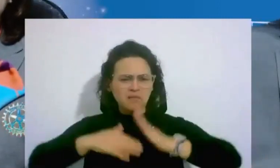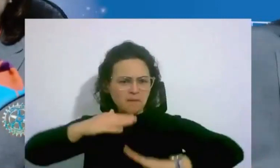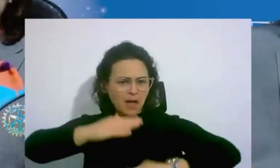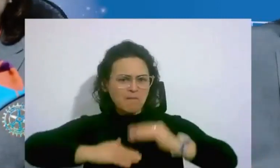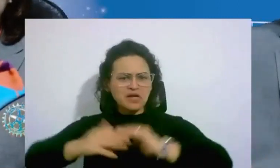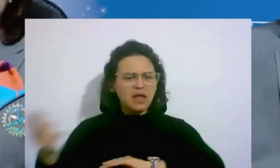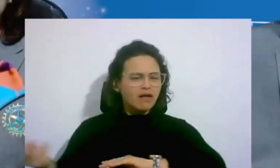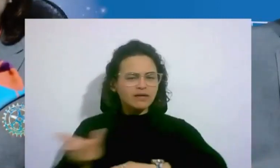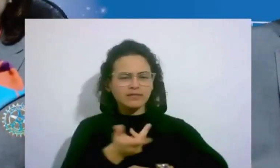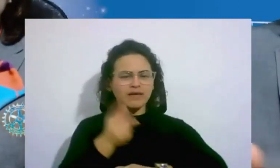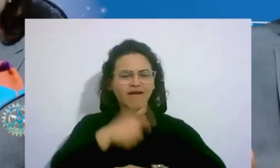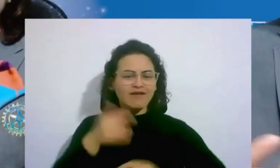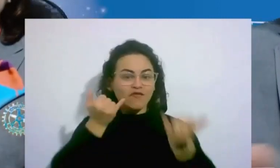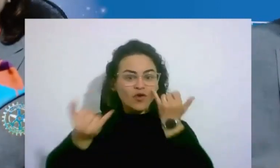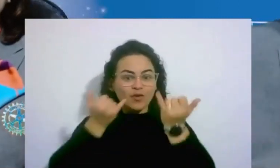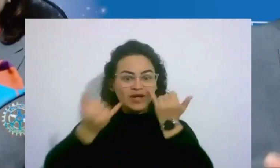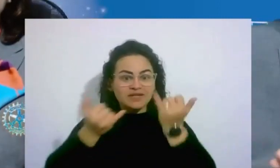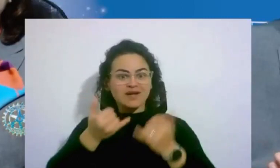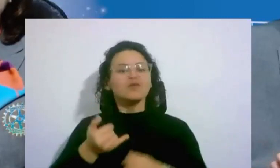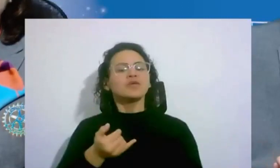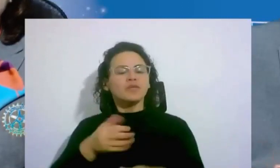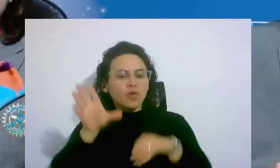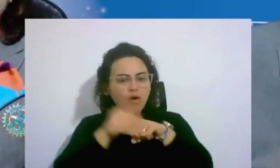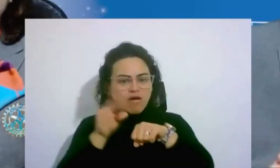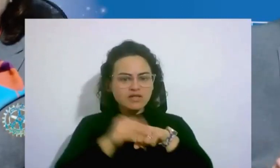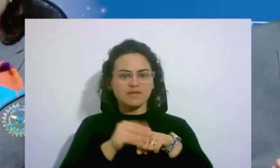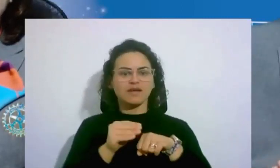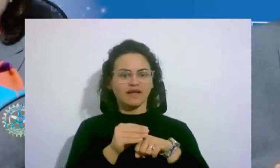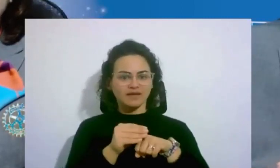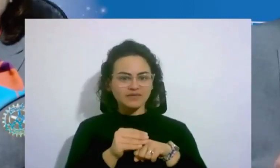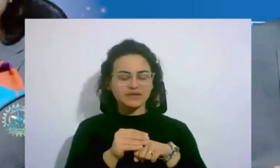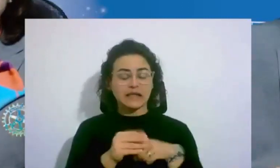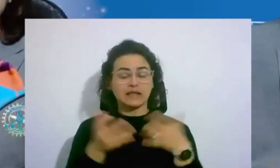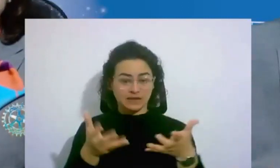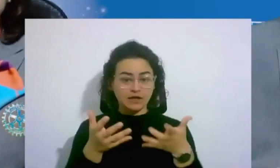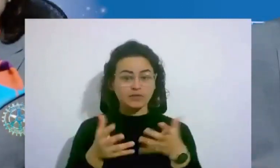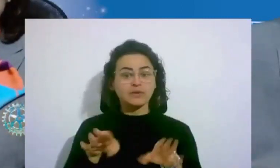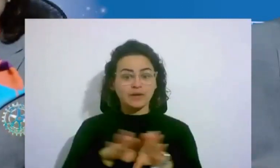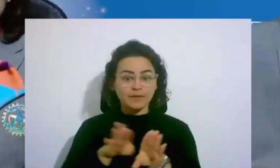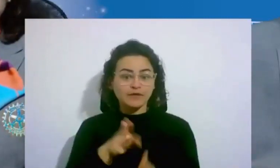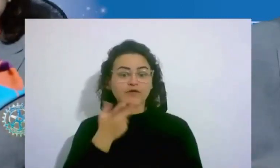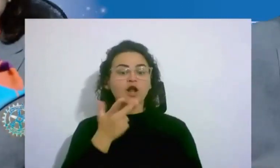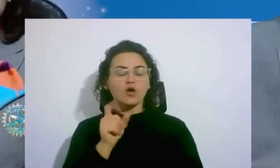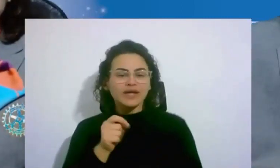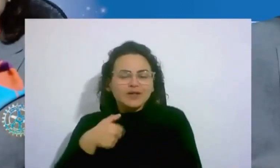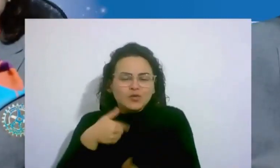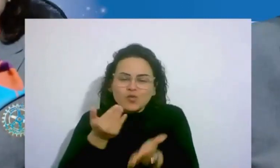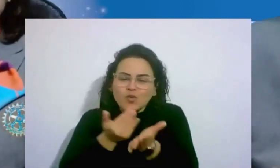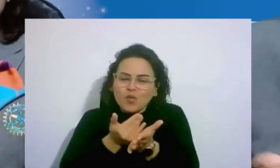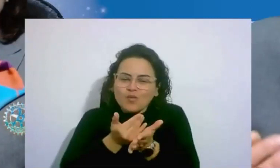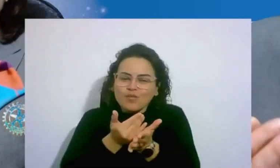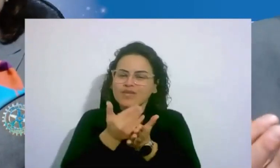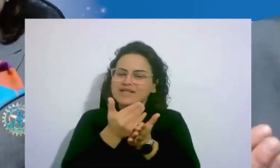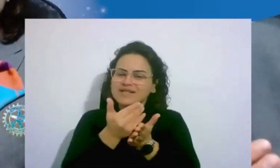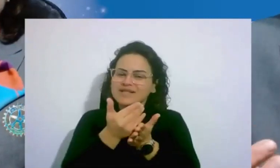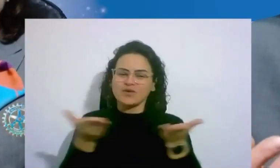essas informações para nós. E te dizer também, Shimuta, eu estou iniciando, eu sou assim, como que se diz,